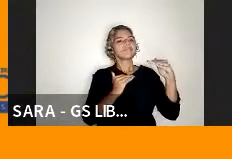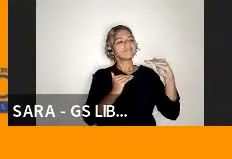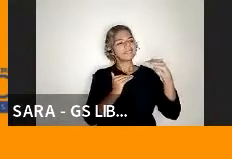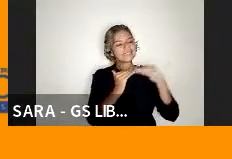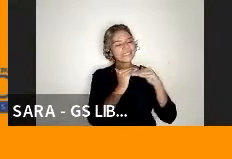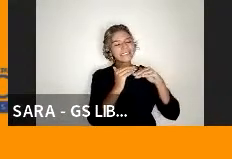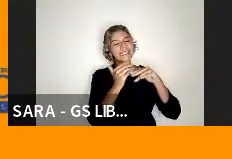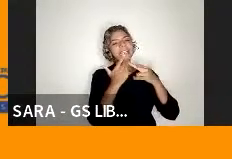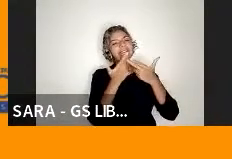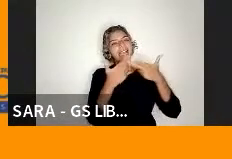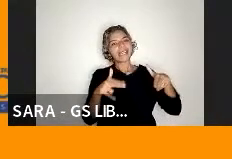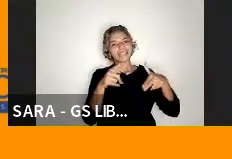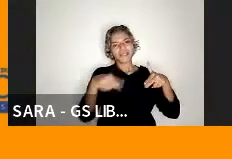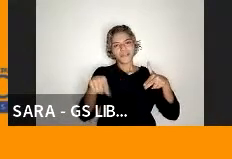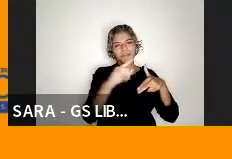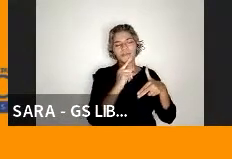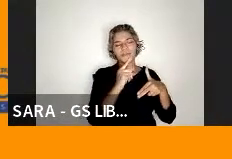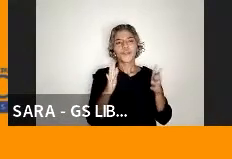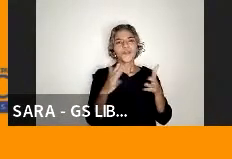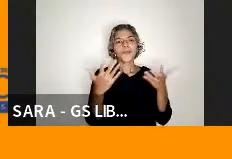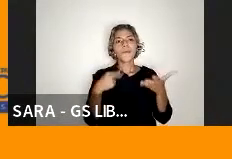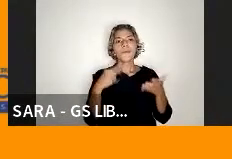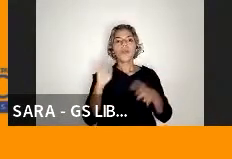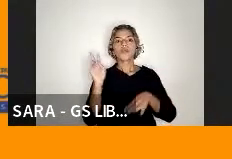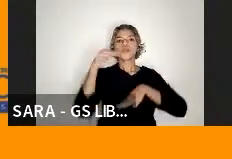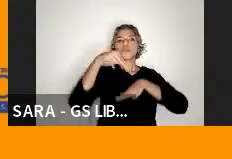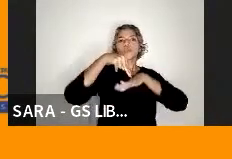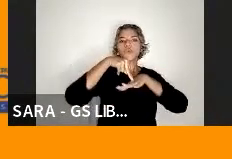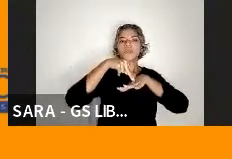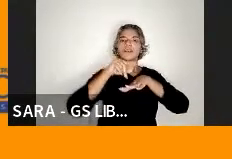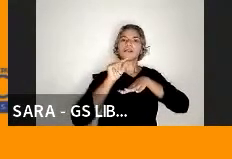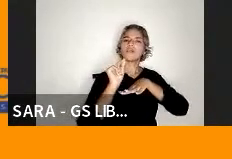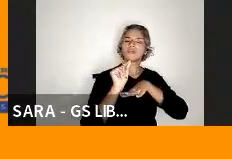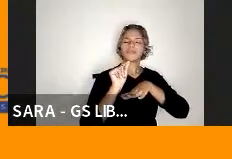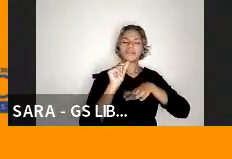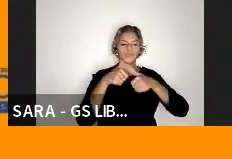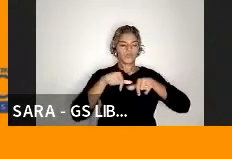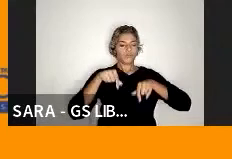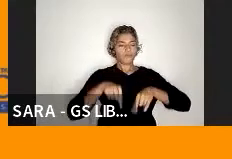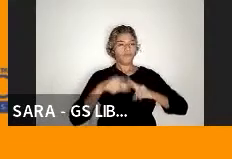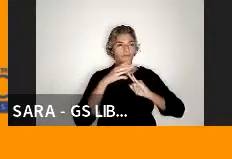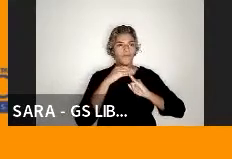esse meu lugar de fala, né? Por que que eu estou aqui na Fiocruz, nessa instituição centenária,